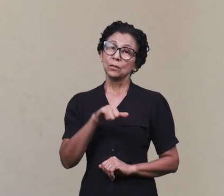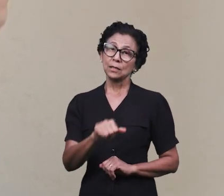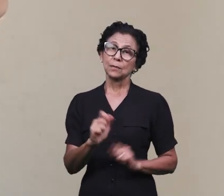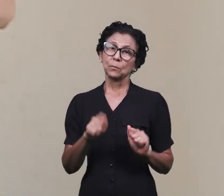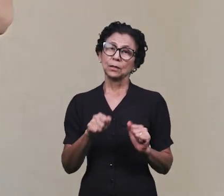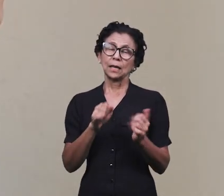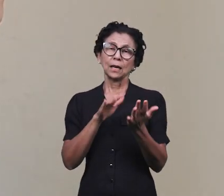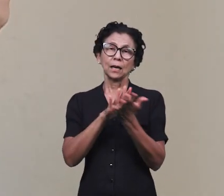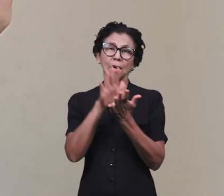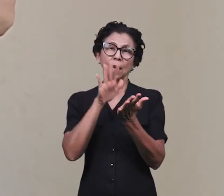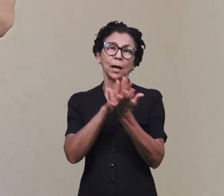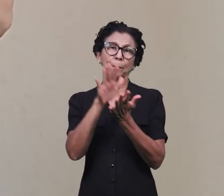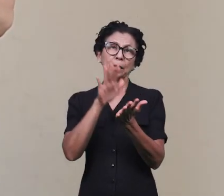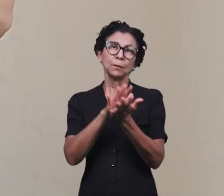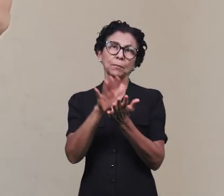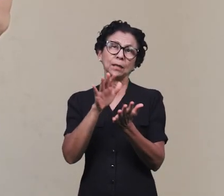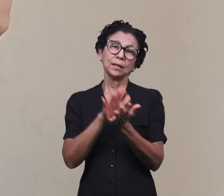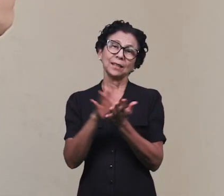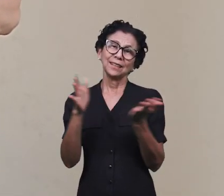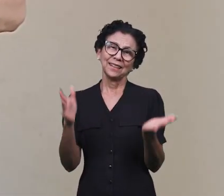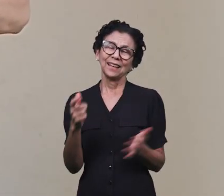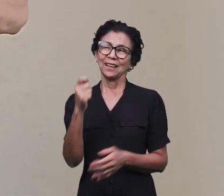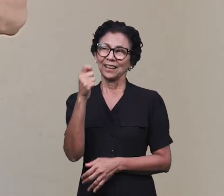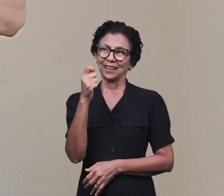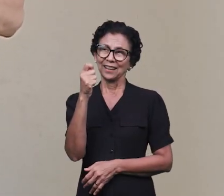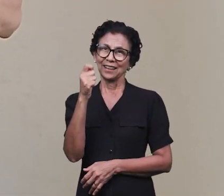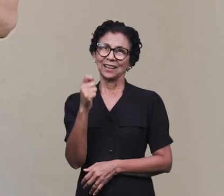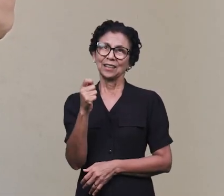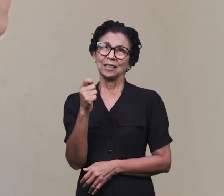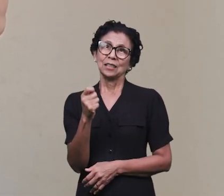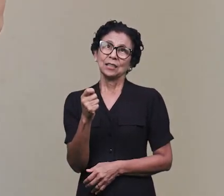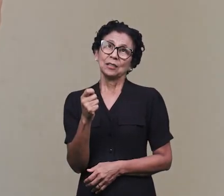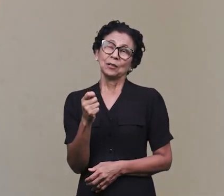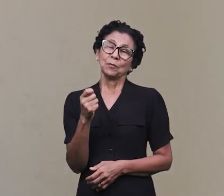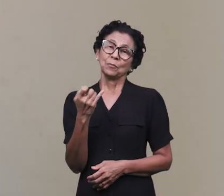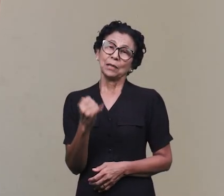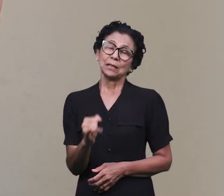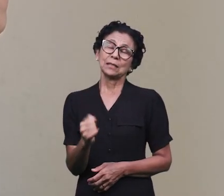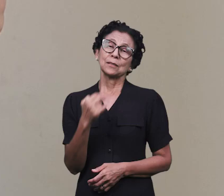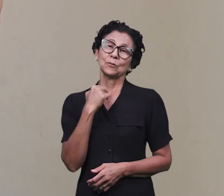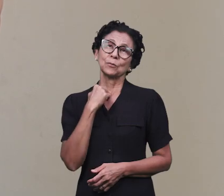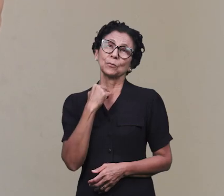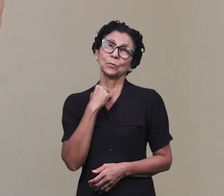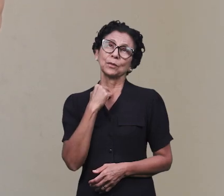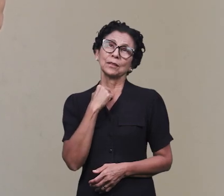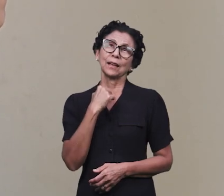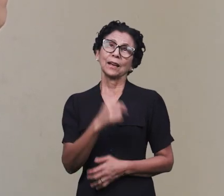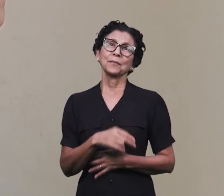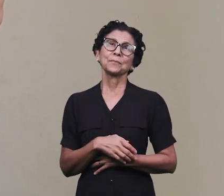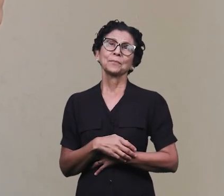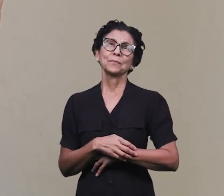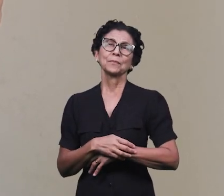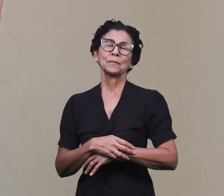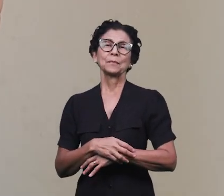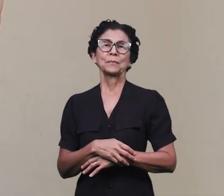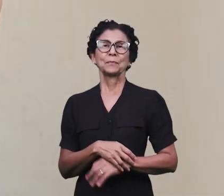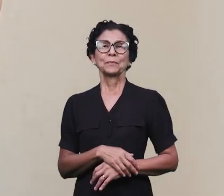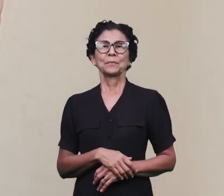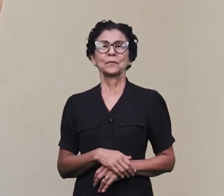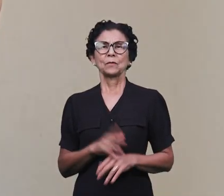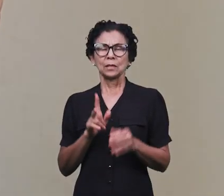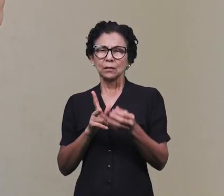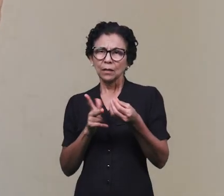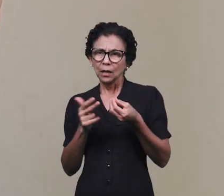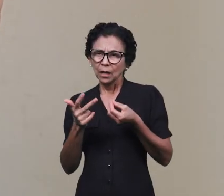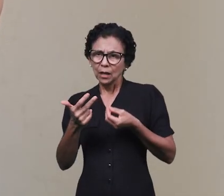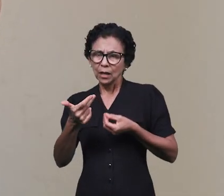irmãs podem desenhar, não tem problema nenhum. O importante é utilizar os recursos que as irmãs têm para mostrar para a